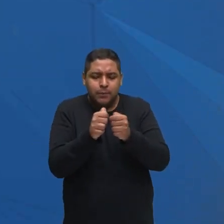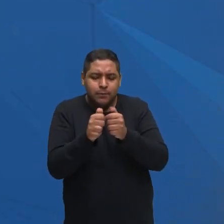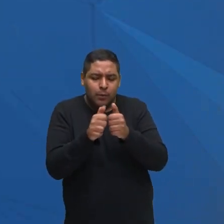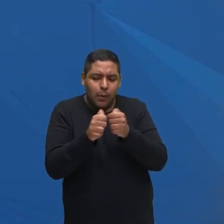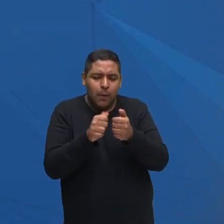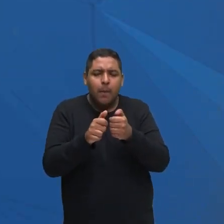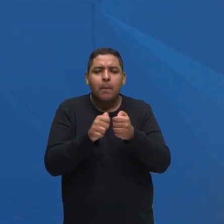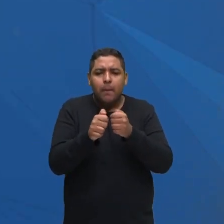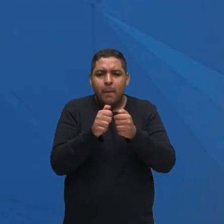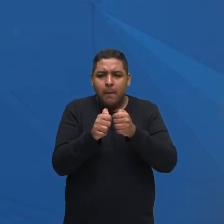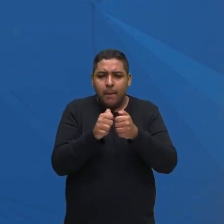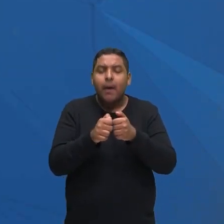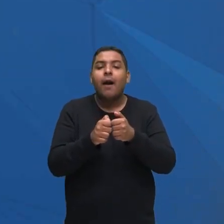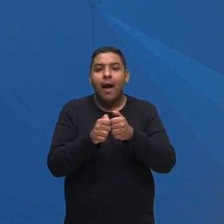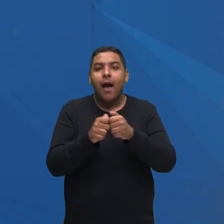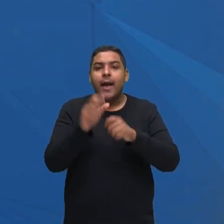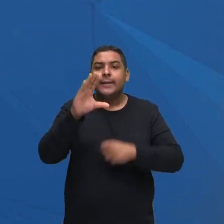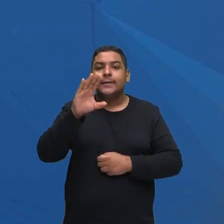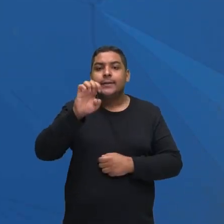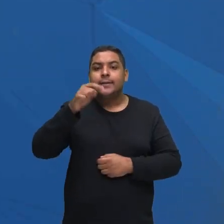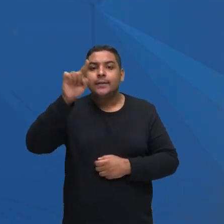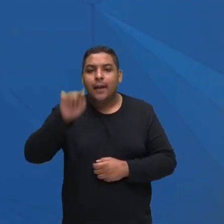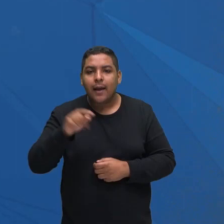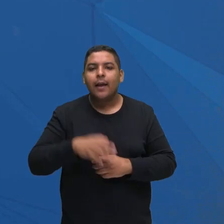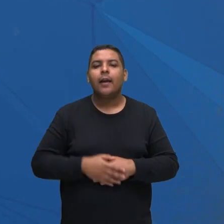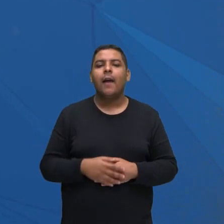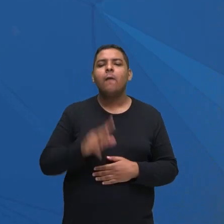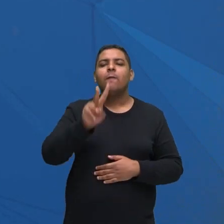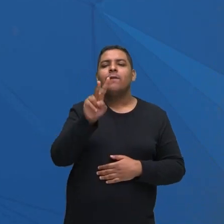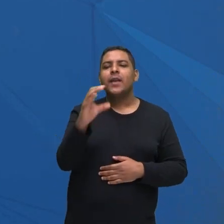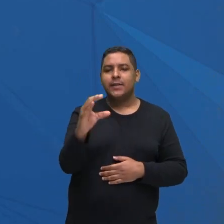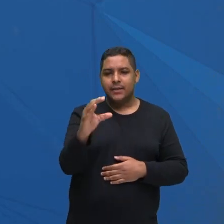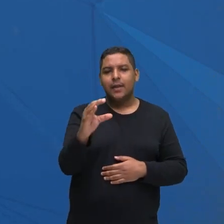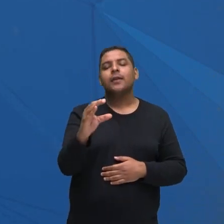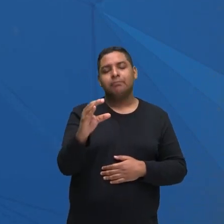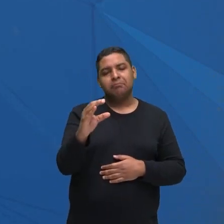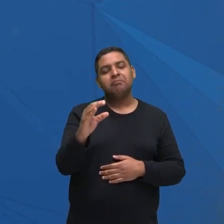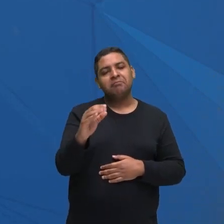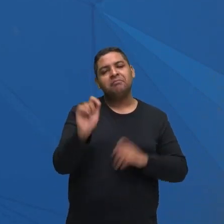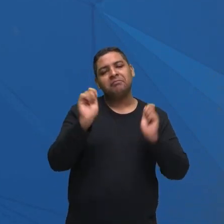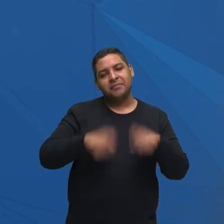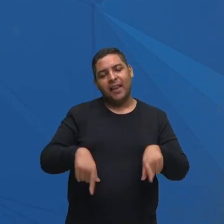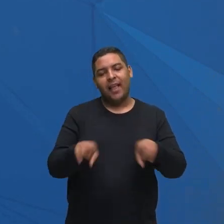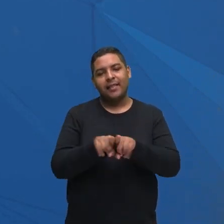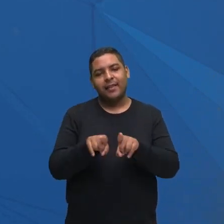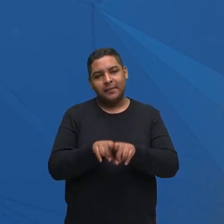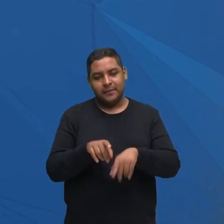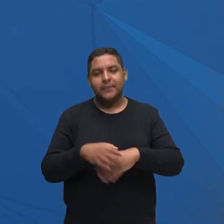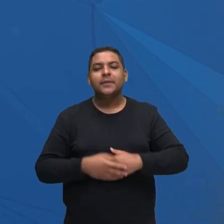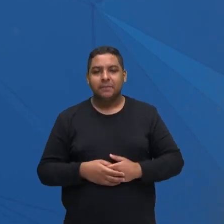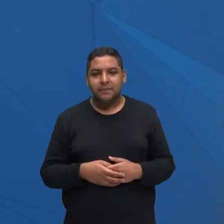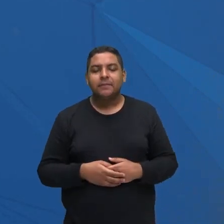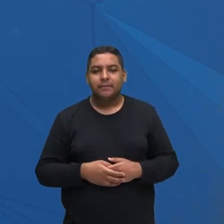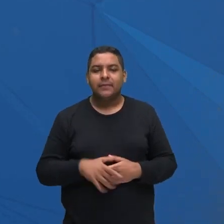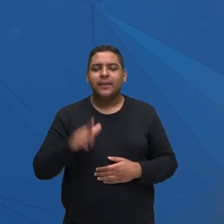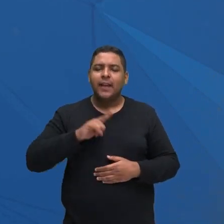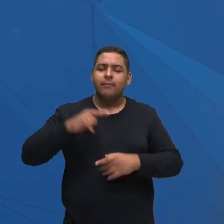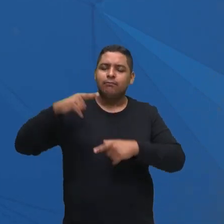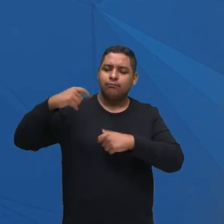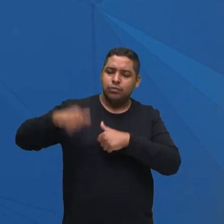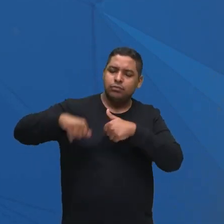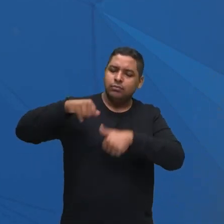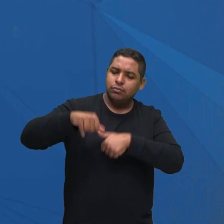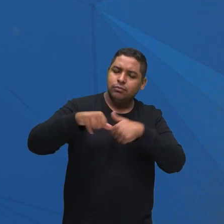C normalmente é identificado como VC. Né? Então, a gente tem essas variações que acontecem ao longo do tempo. A